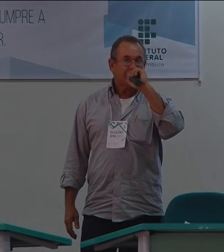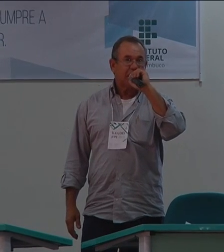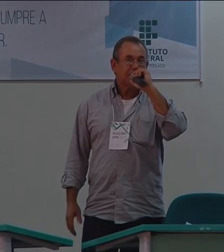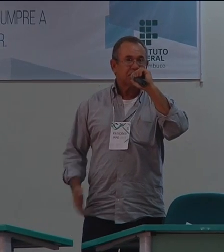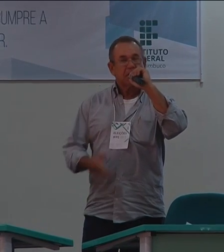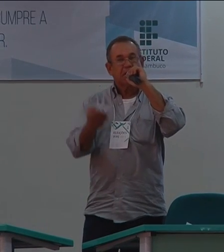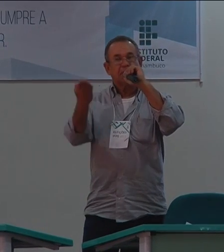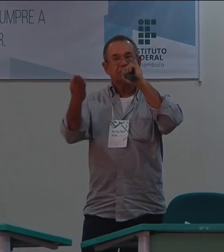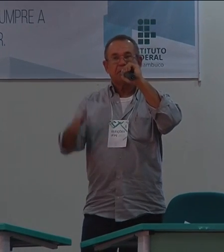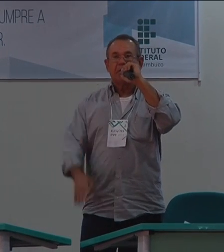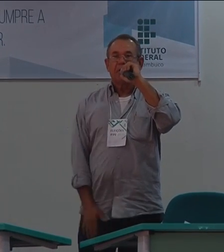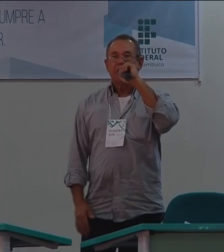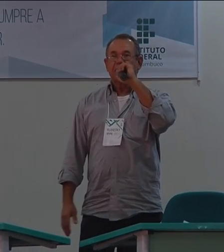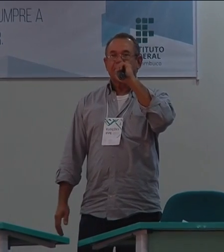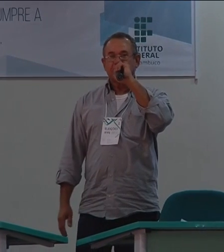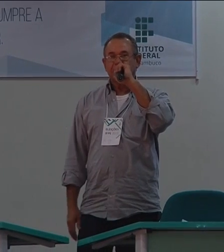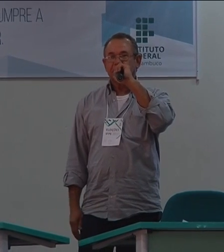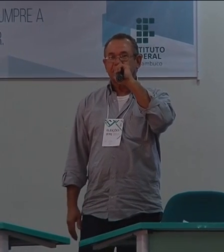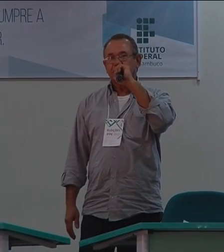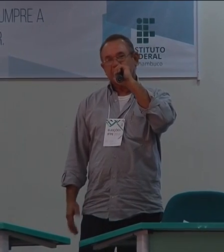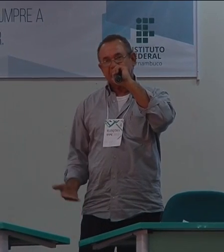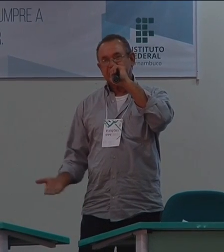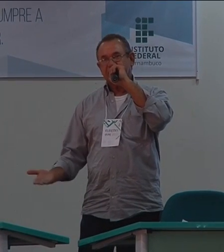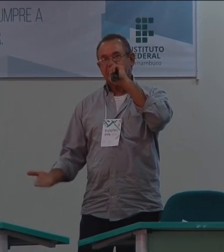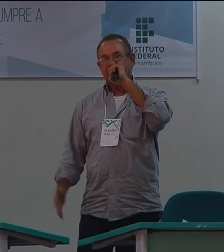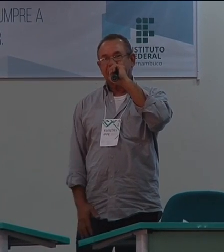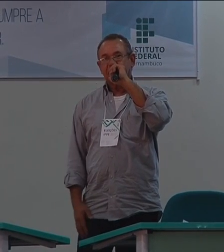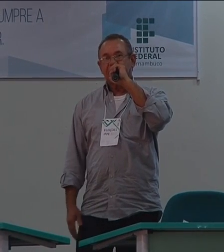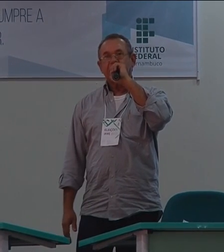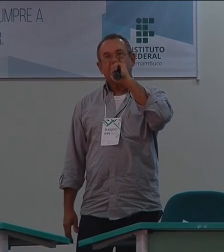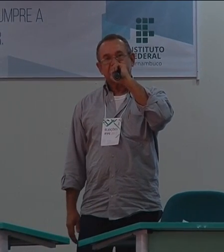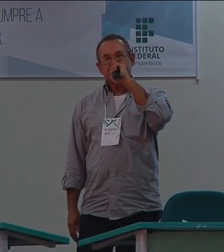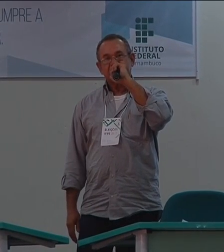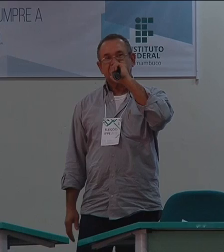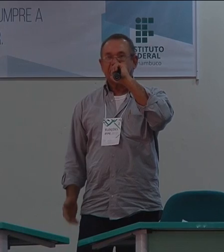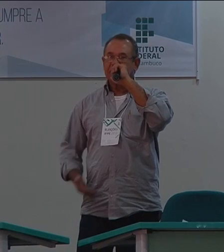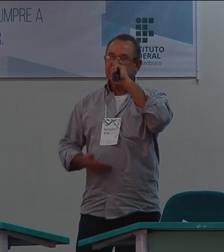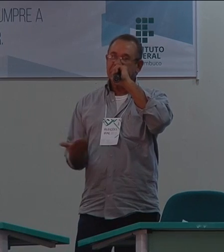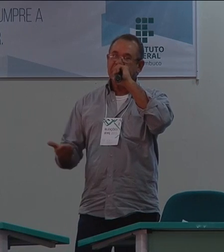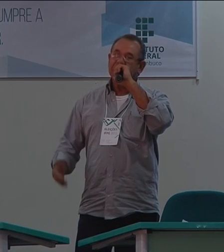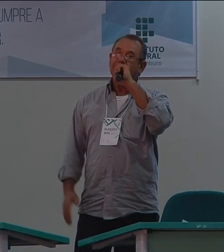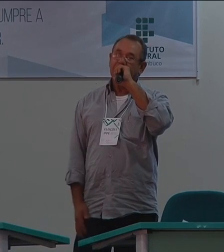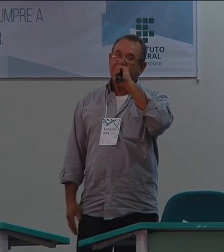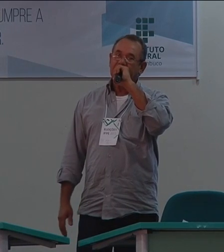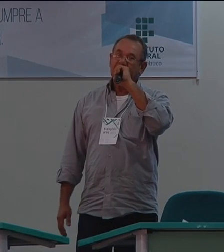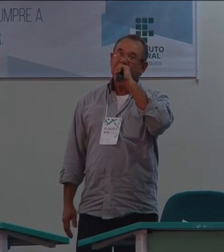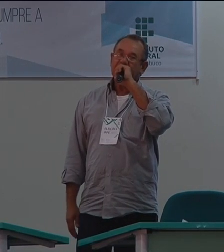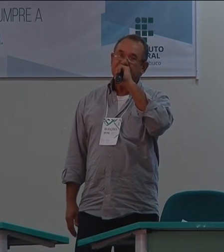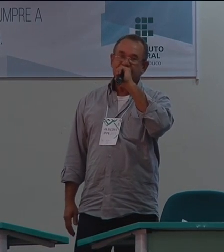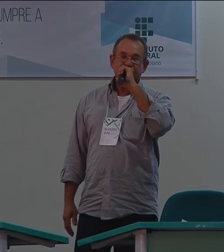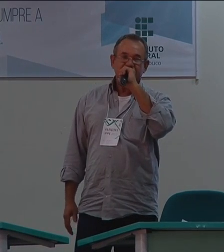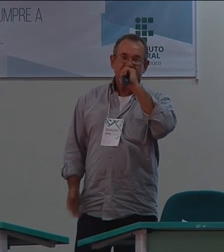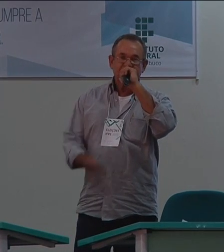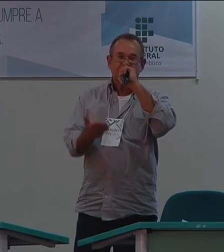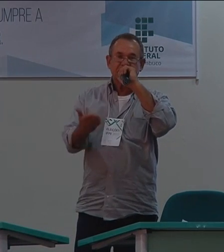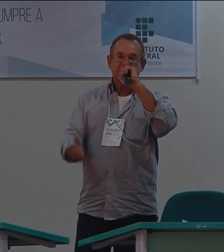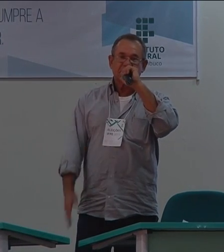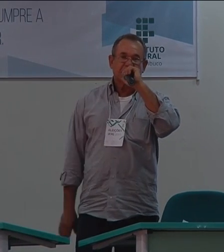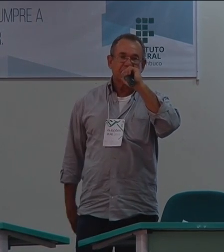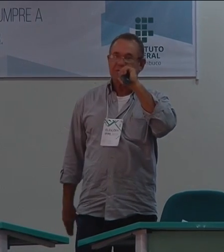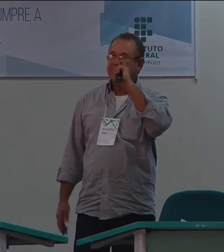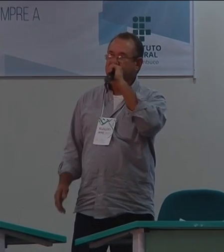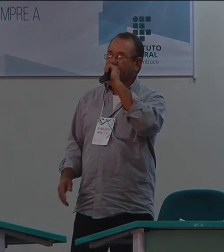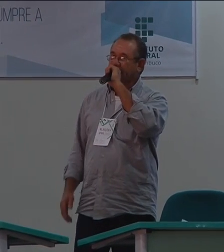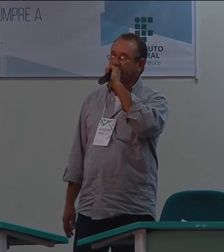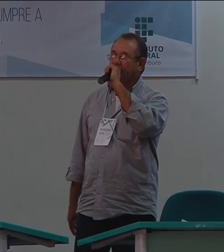os demais. Então, fico satisfeito e bastante contente e também agradecer a vocês por esse